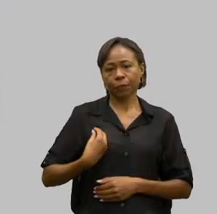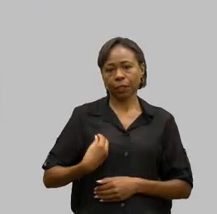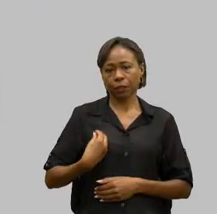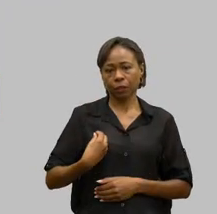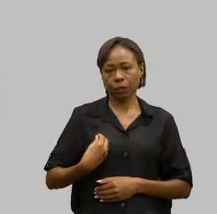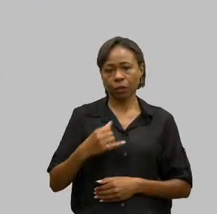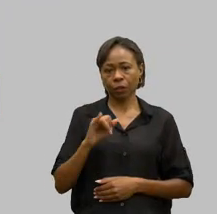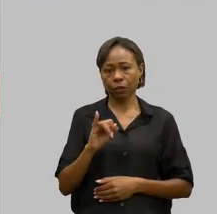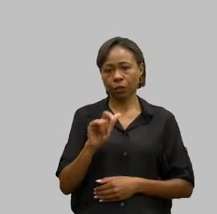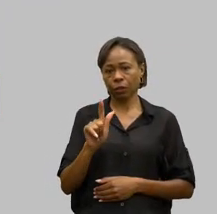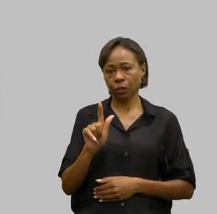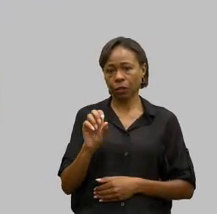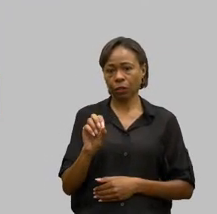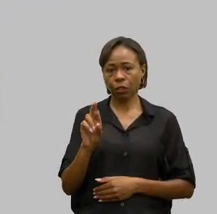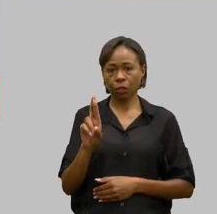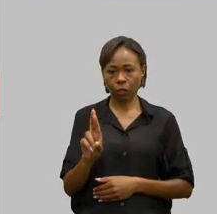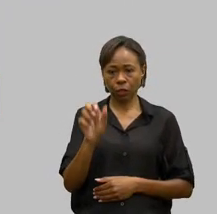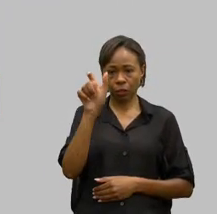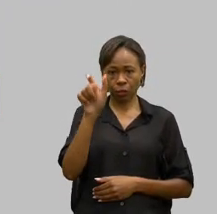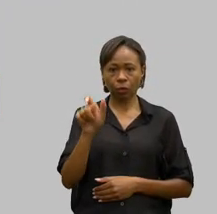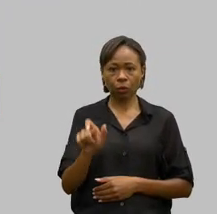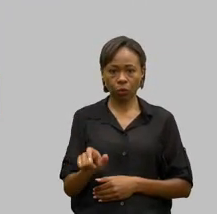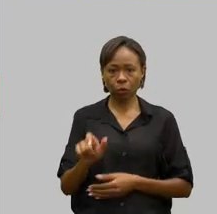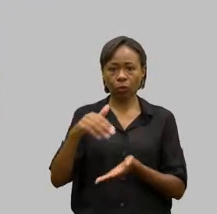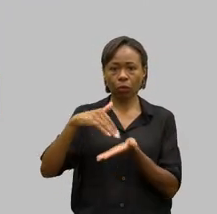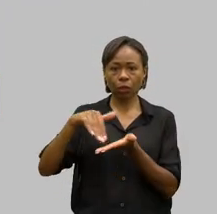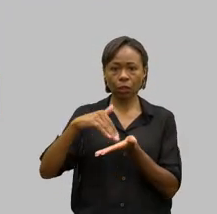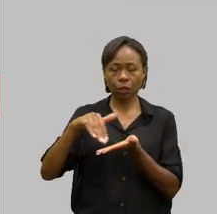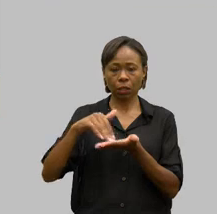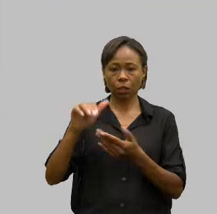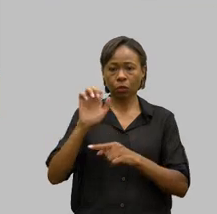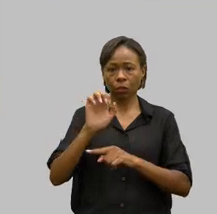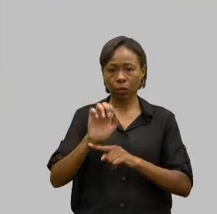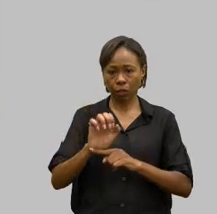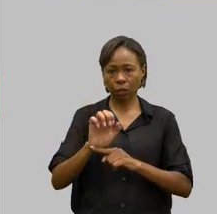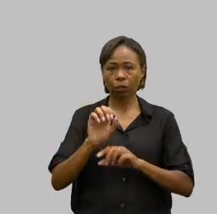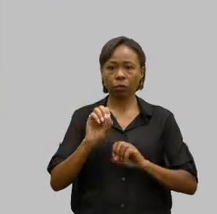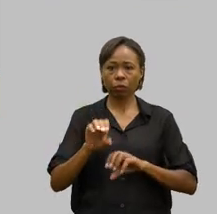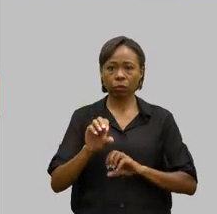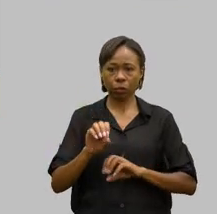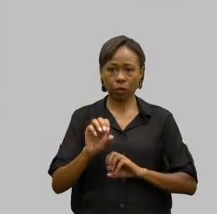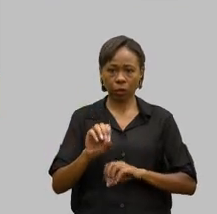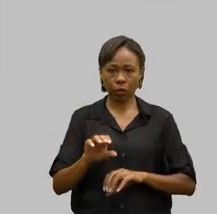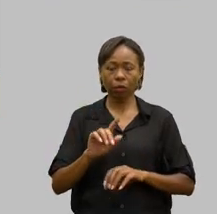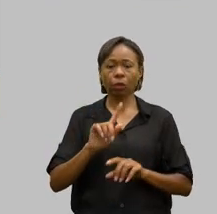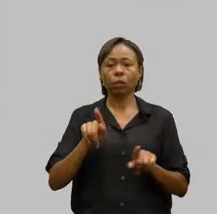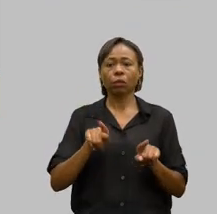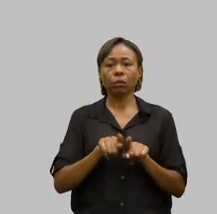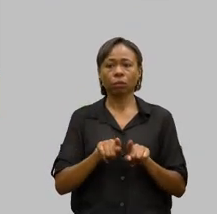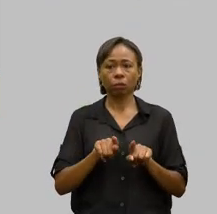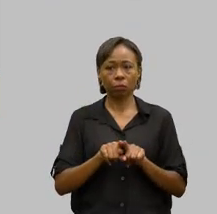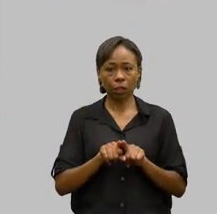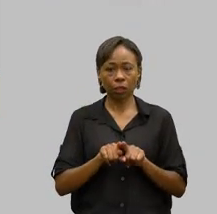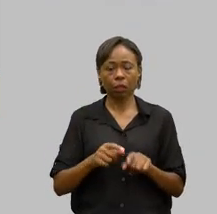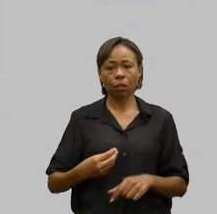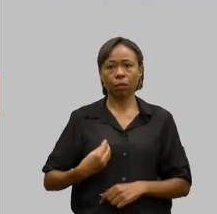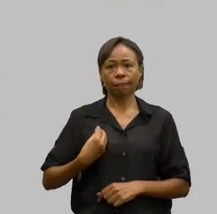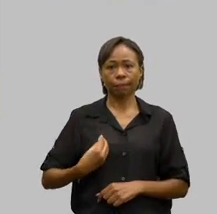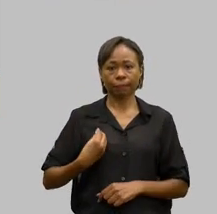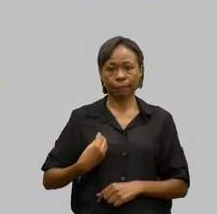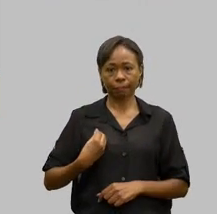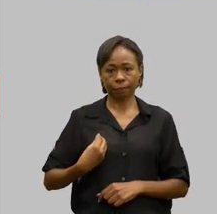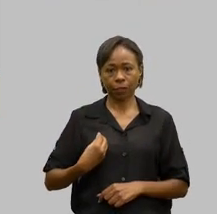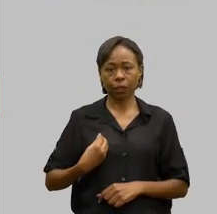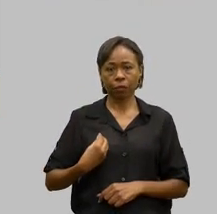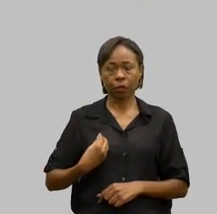Igor de Alvarengo Oliveira, secretário de Estado da Educação. Também registramos a presença do